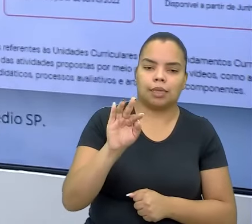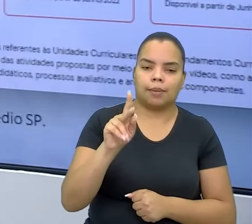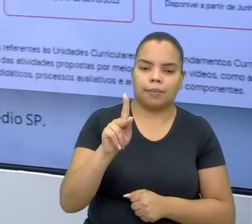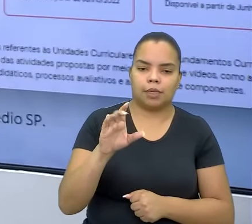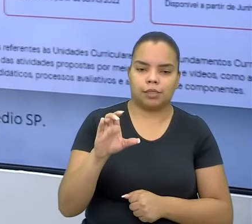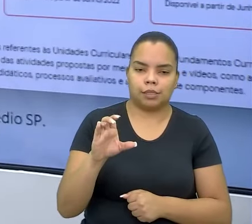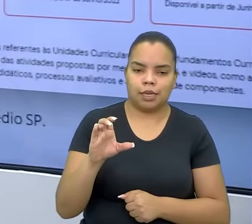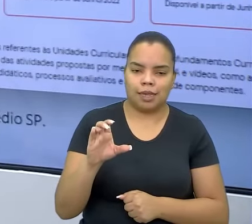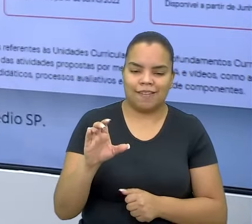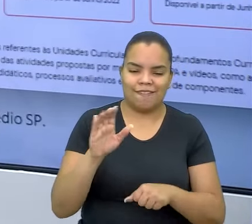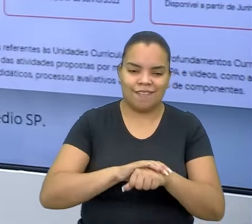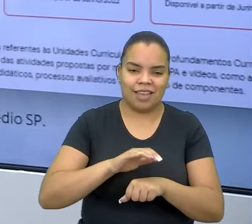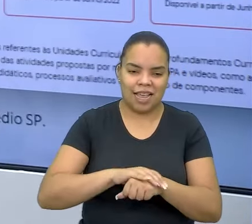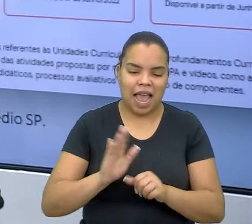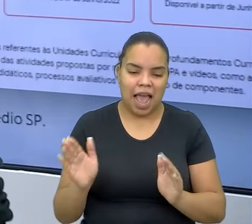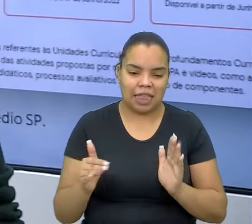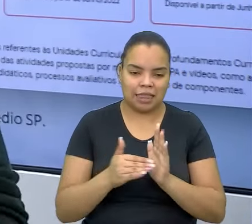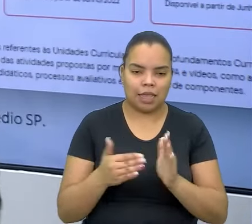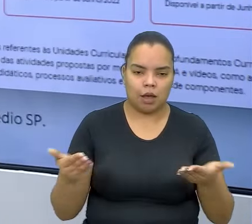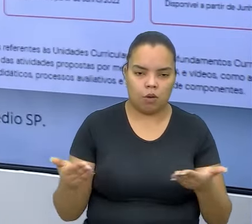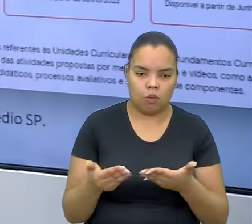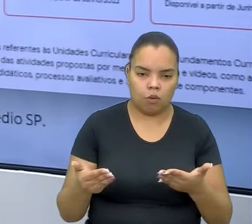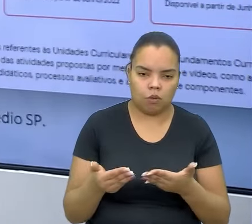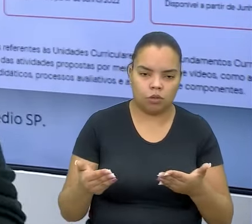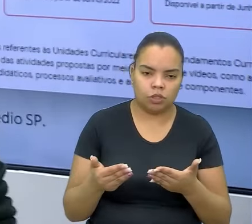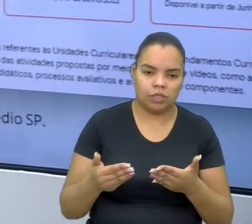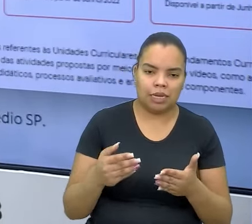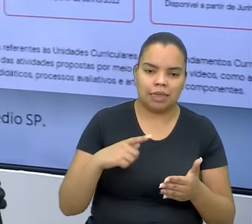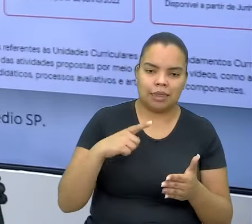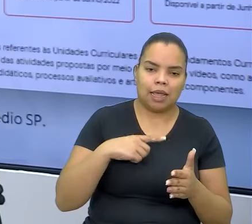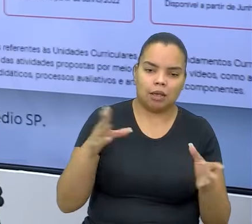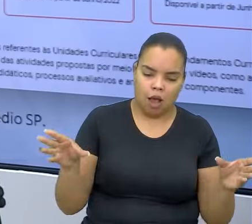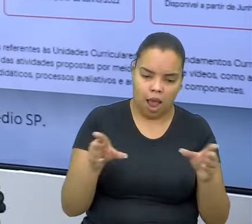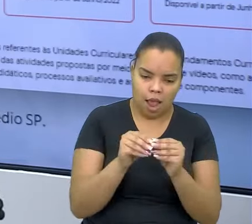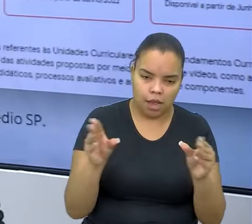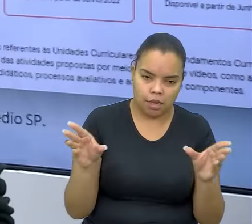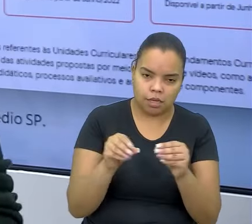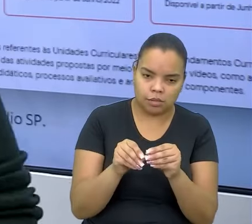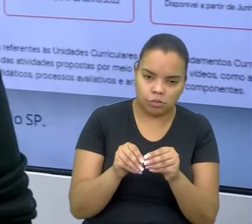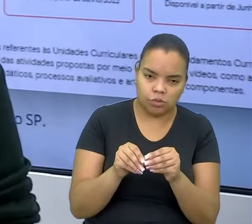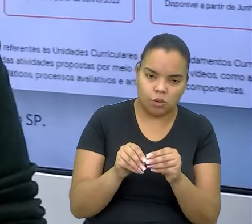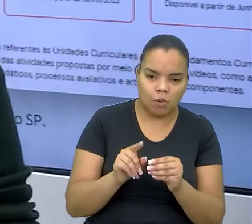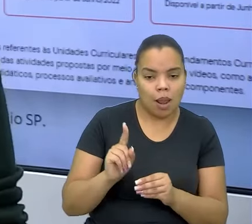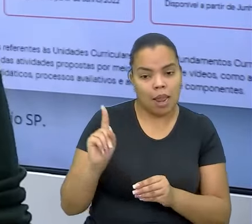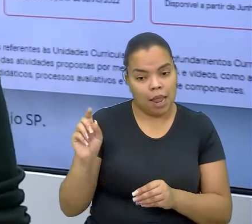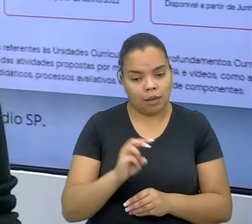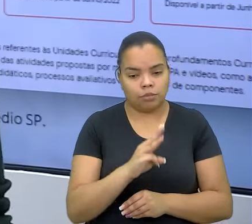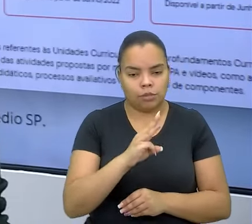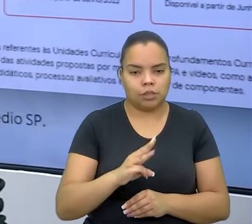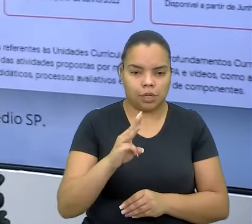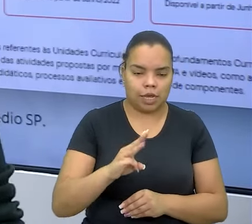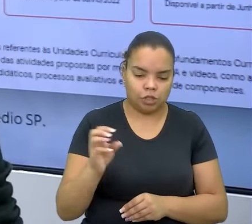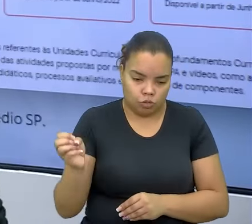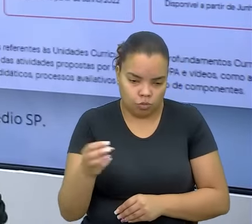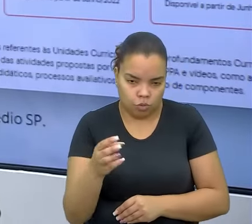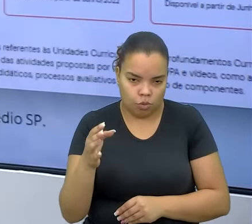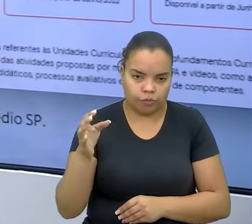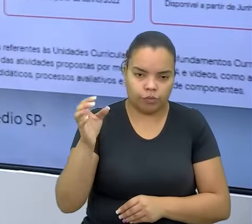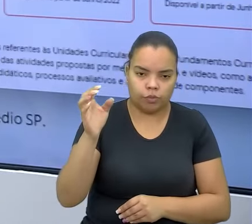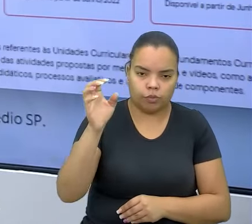até agora, né, da UC1, elas tem um resuminho delas também lá no site do Novo Ensino Médio,